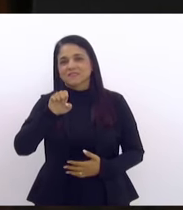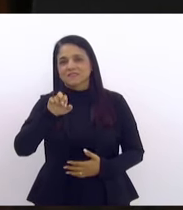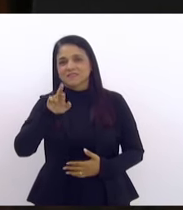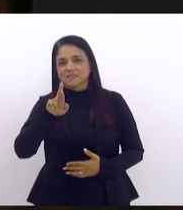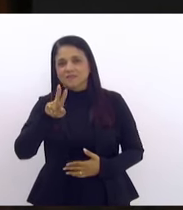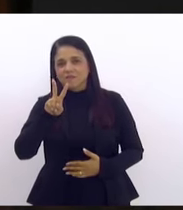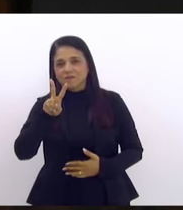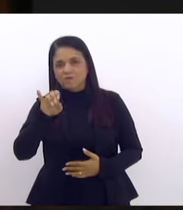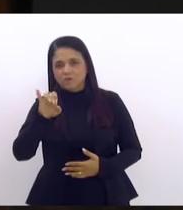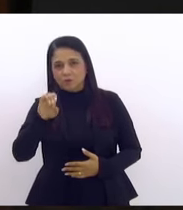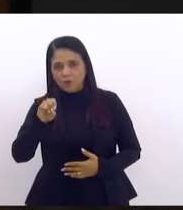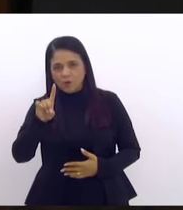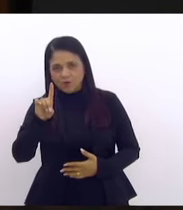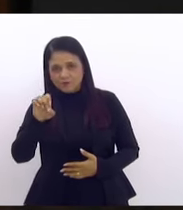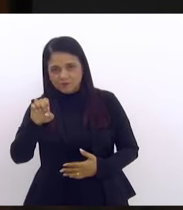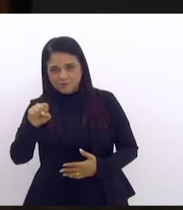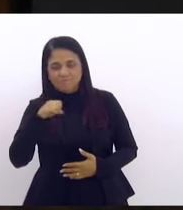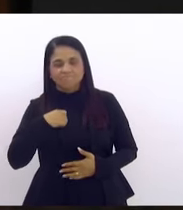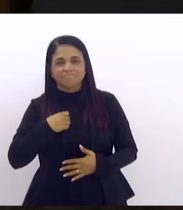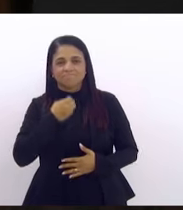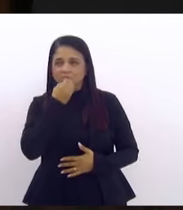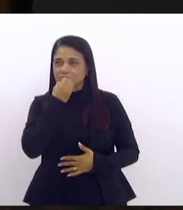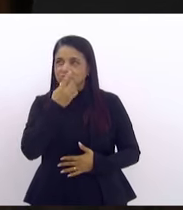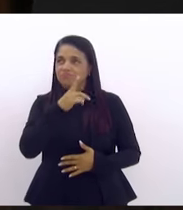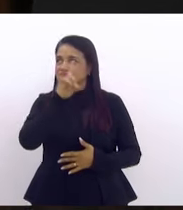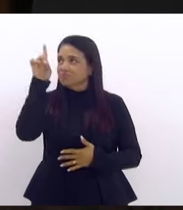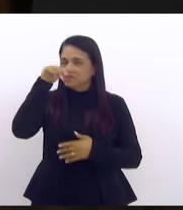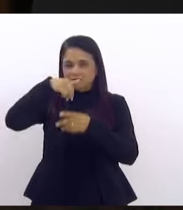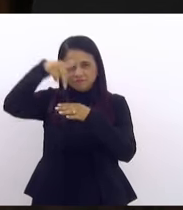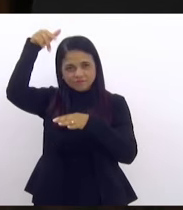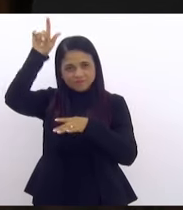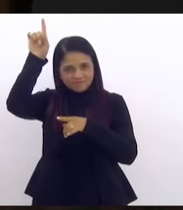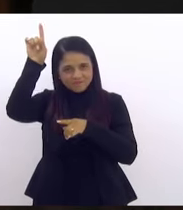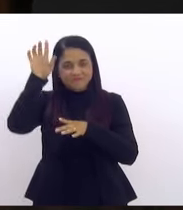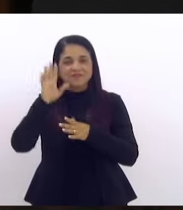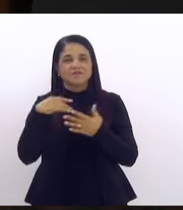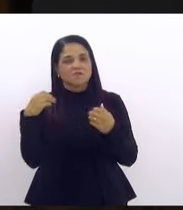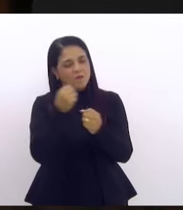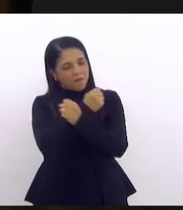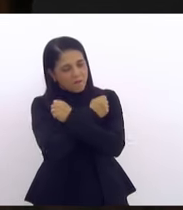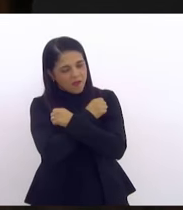bom lugar. Muito feliz de vê-lo aqui. Mando um abraço lá em toda a família.